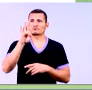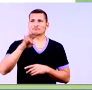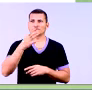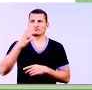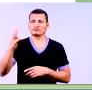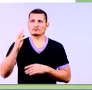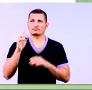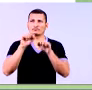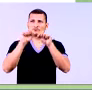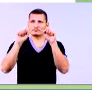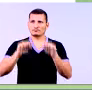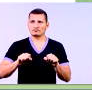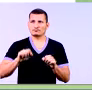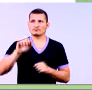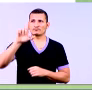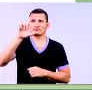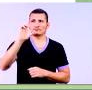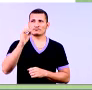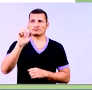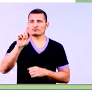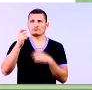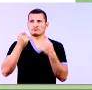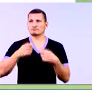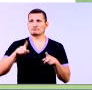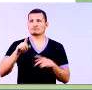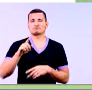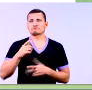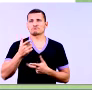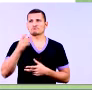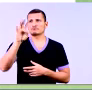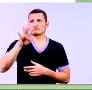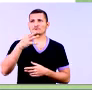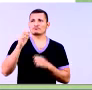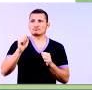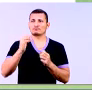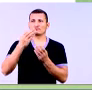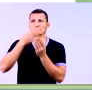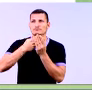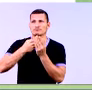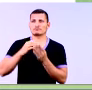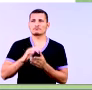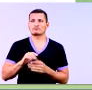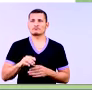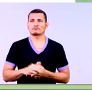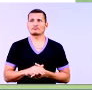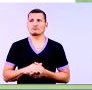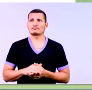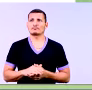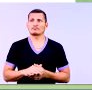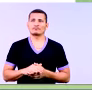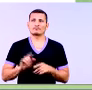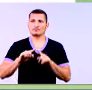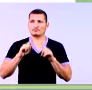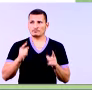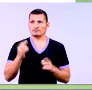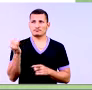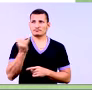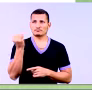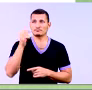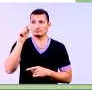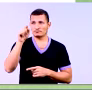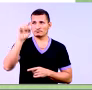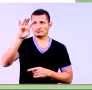tá? O log do sistema não necessariamente é uma tabela, pode ser um arquivo. Mas, de qualquer forma, a importância desse log